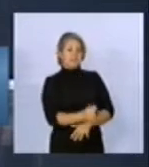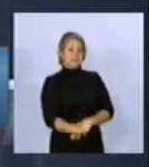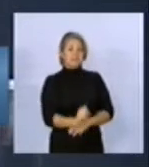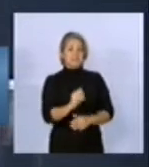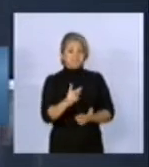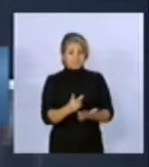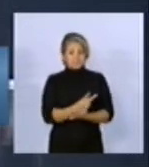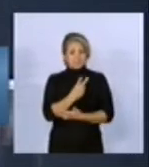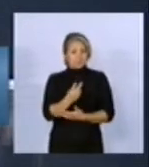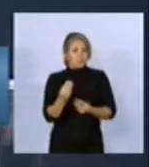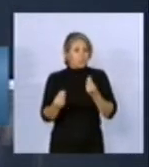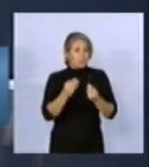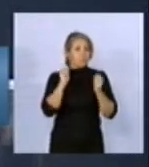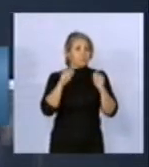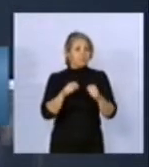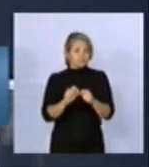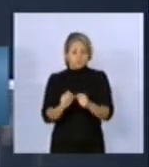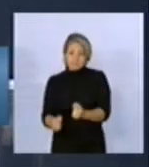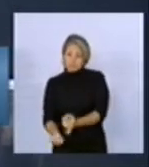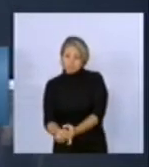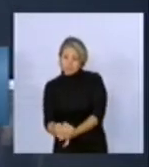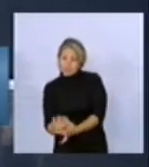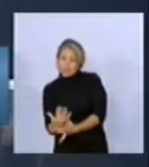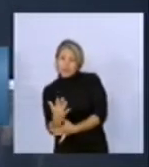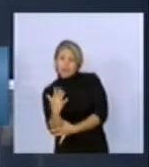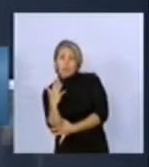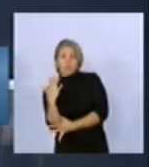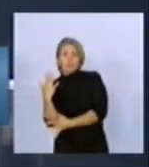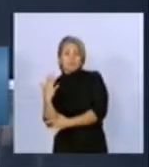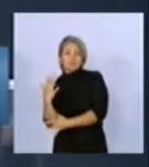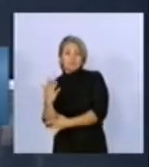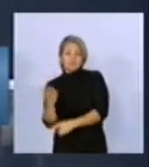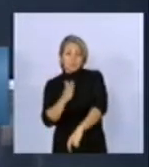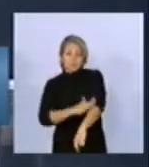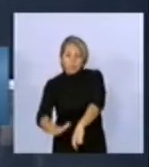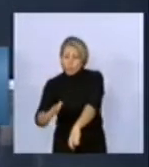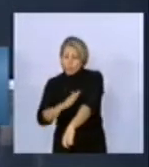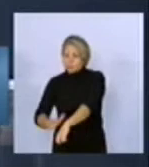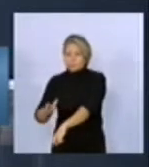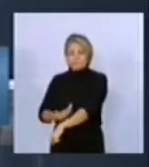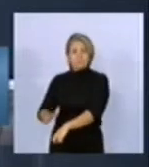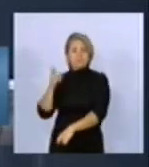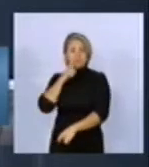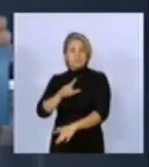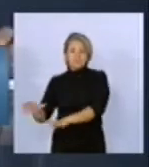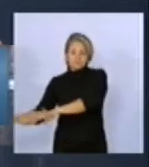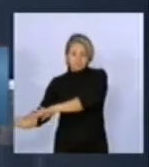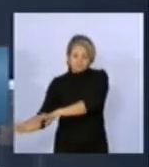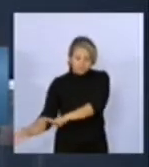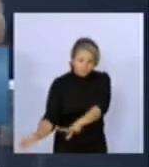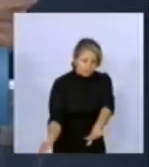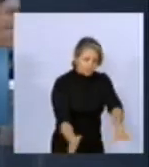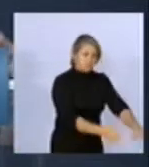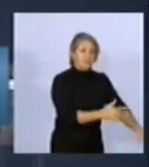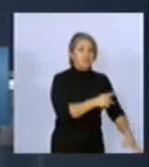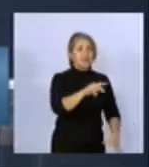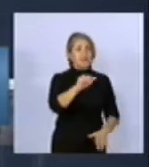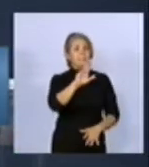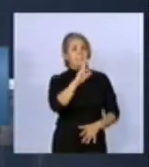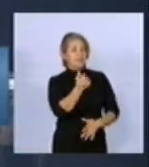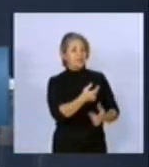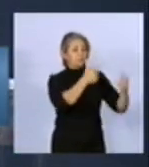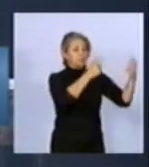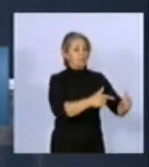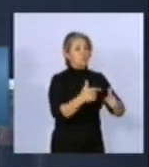como é que nós vamos fazer a colheita disso qual o custo que vai ser gerado para levar essa palha do campo para o sino